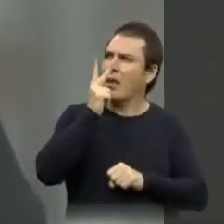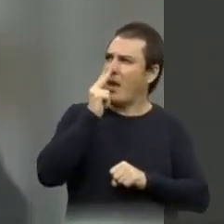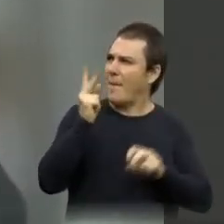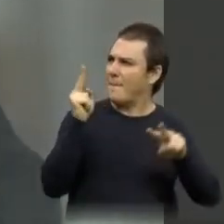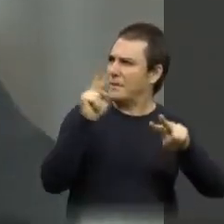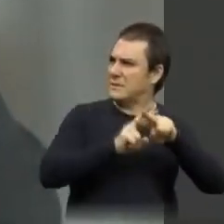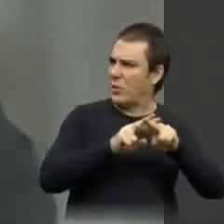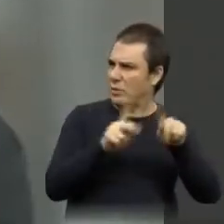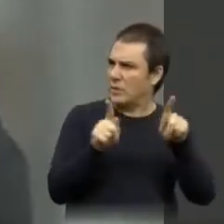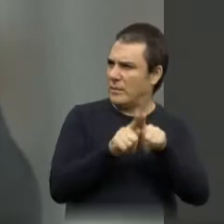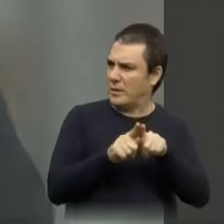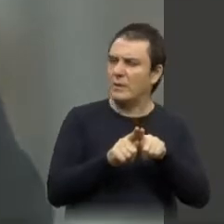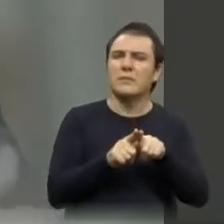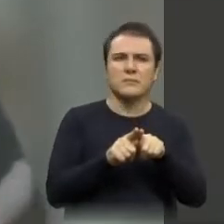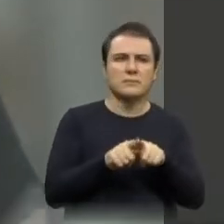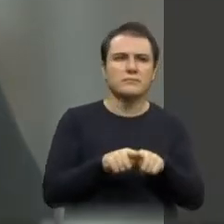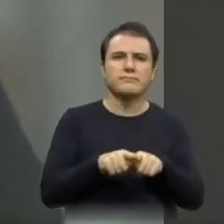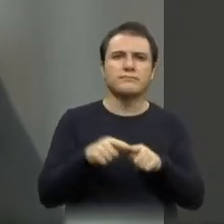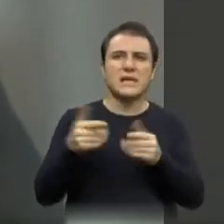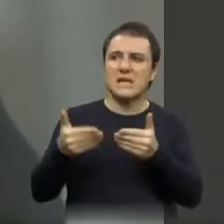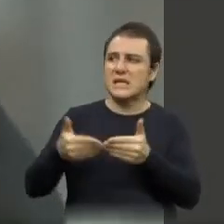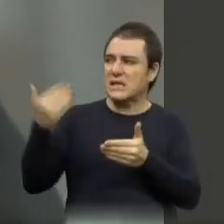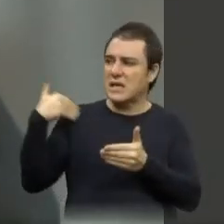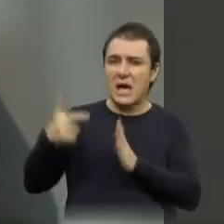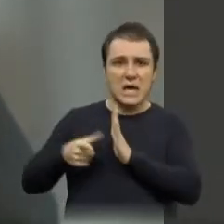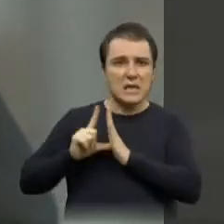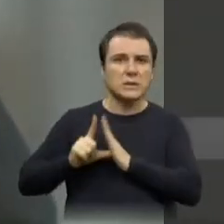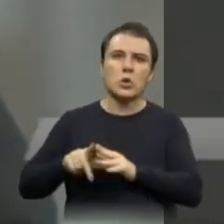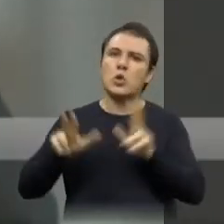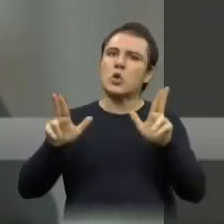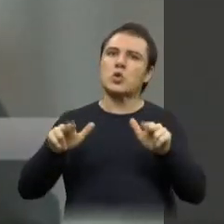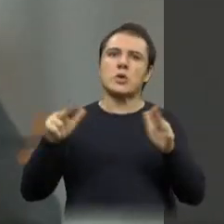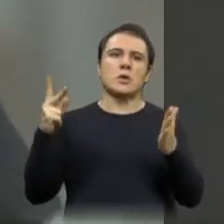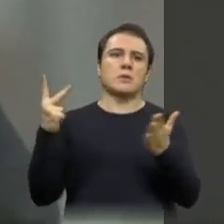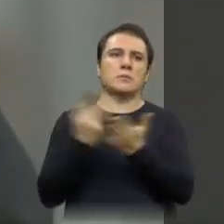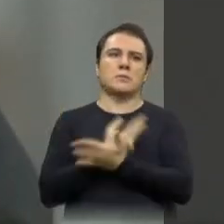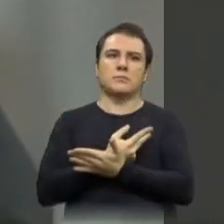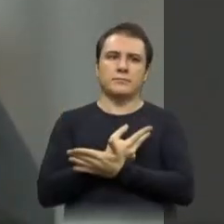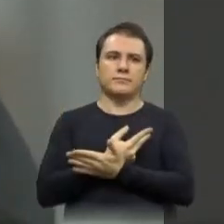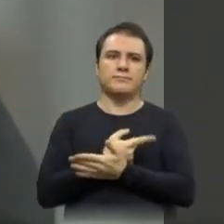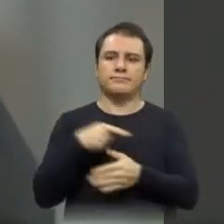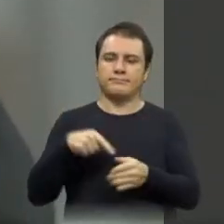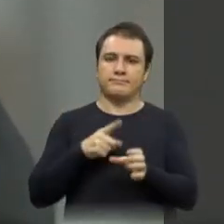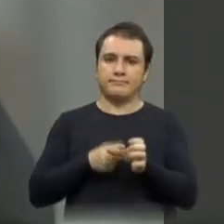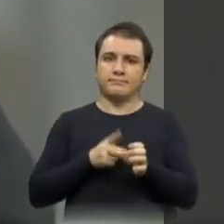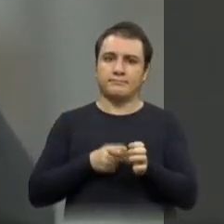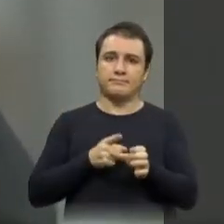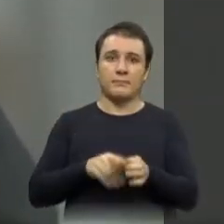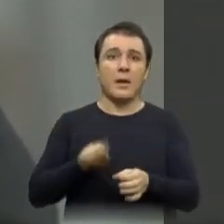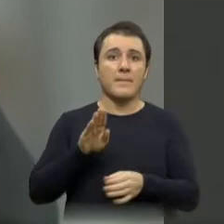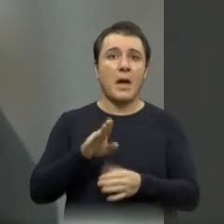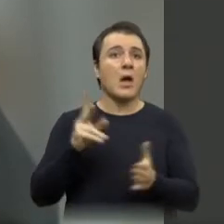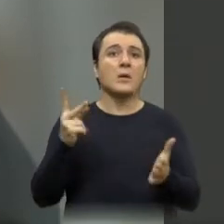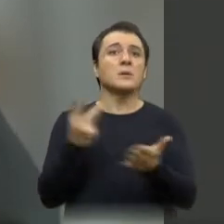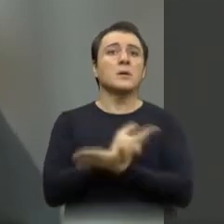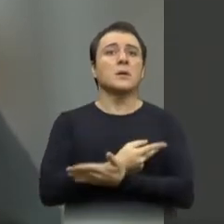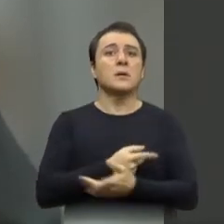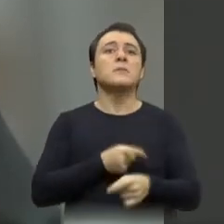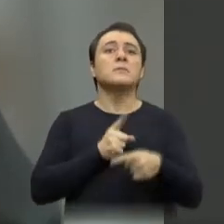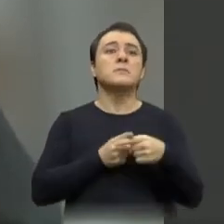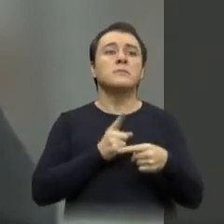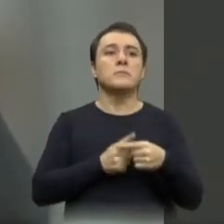prisão também. Isso nunca tinha sido feito antes na cidade. E só foi possível